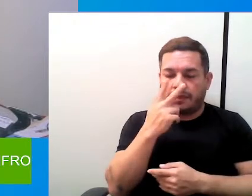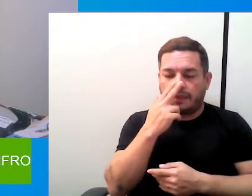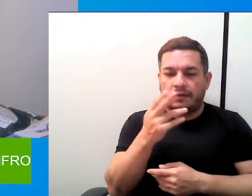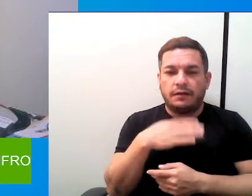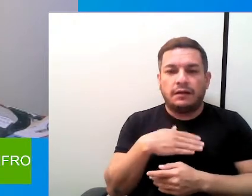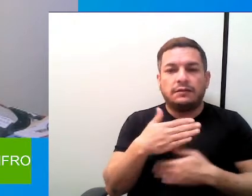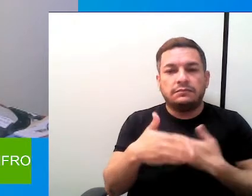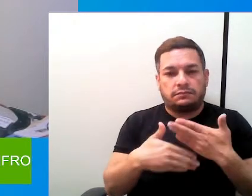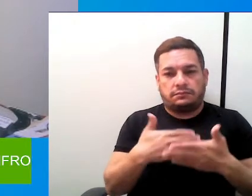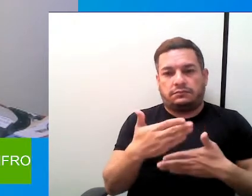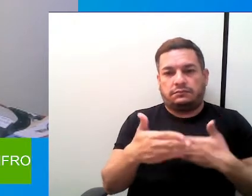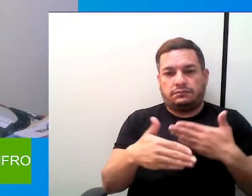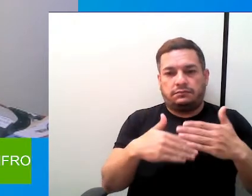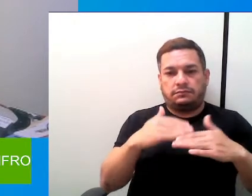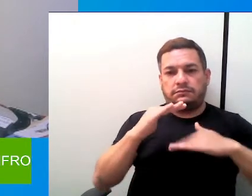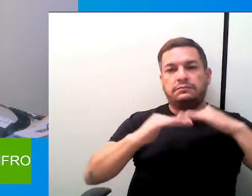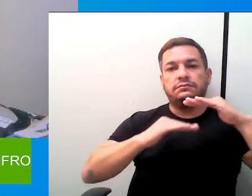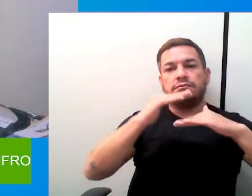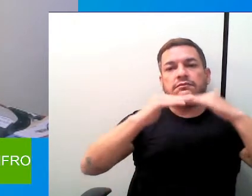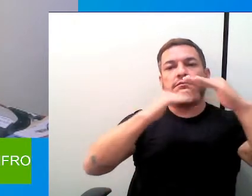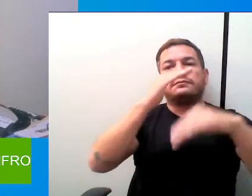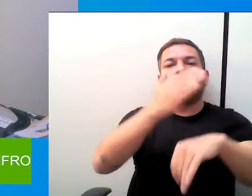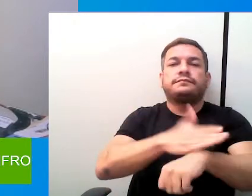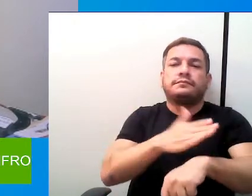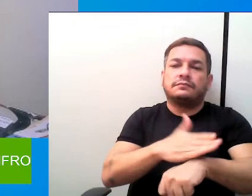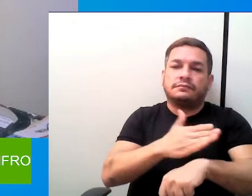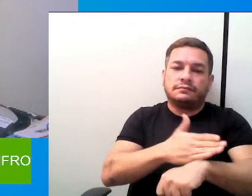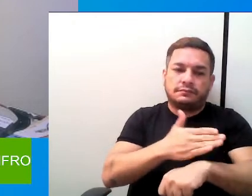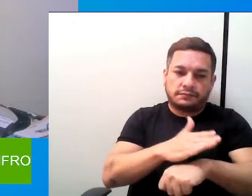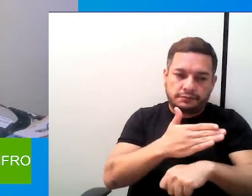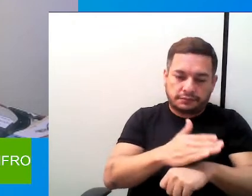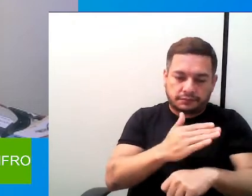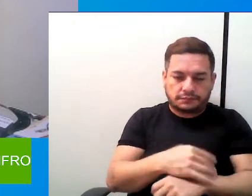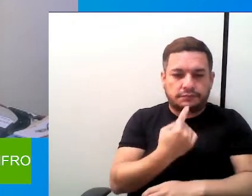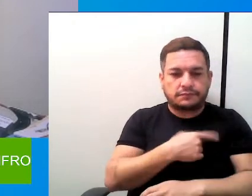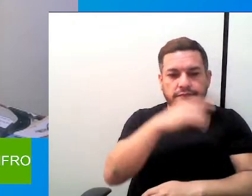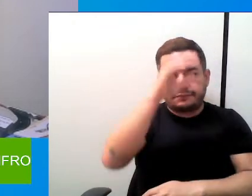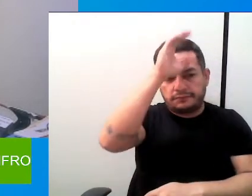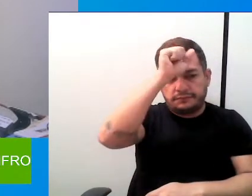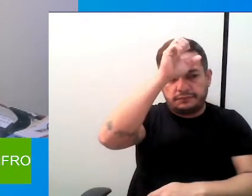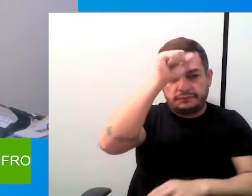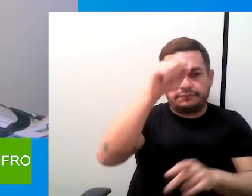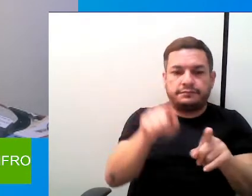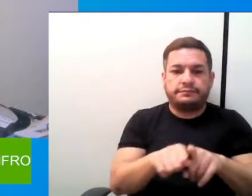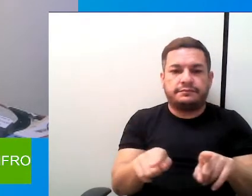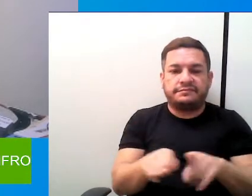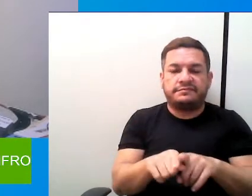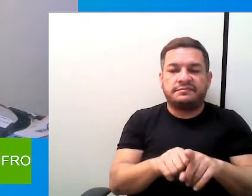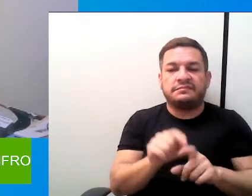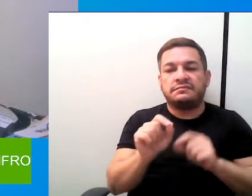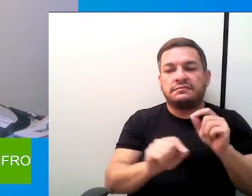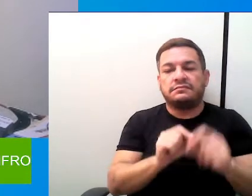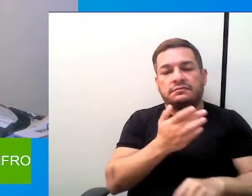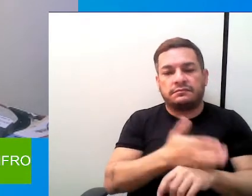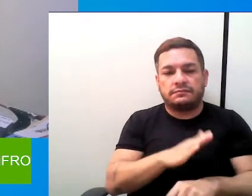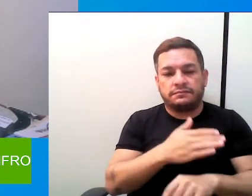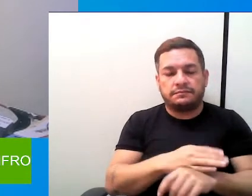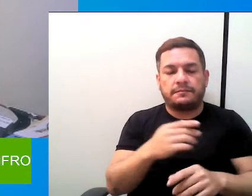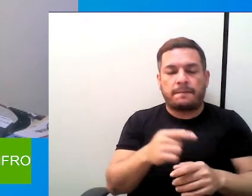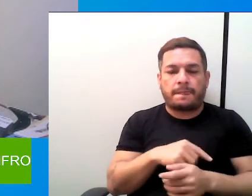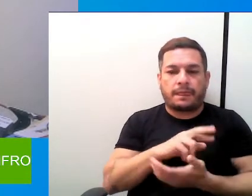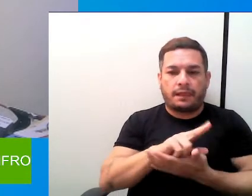que desenvolver a prática enquanto nós aprendíamos o que era essa prática. Então várias perguntas